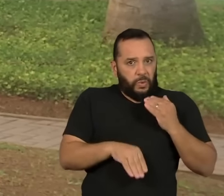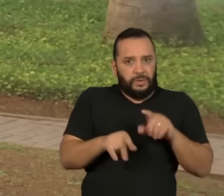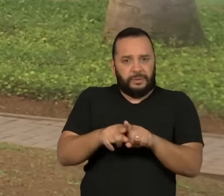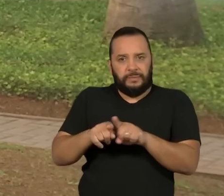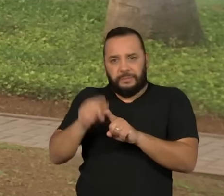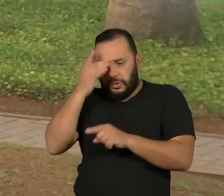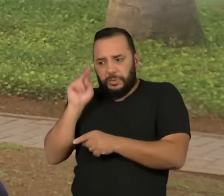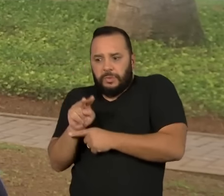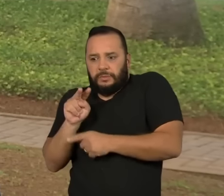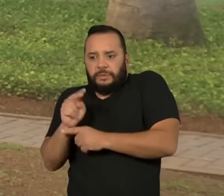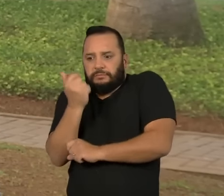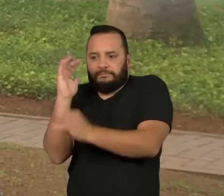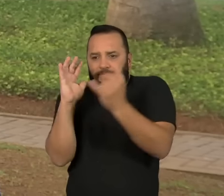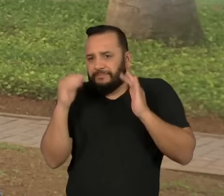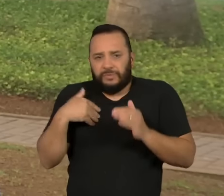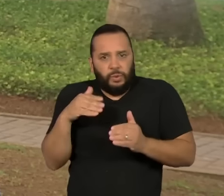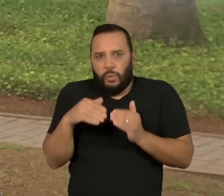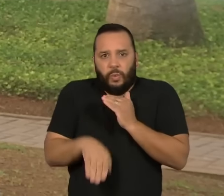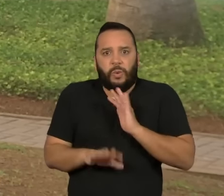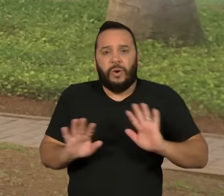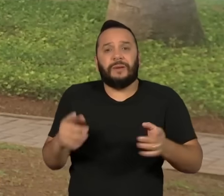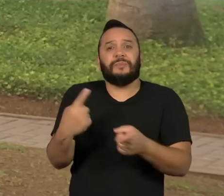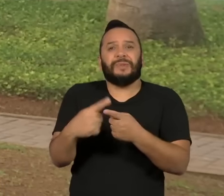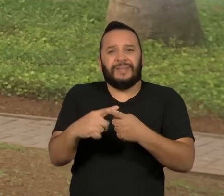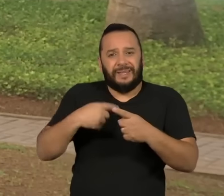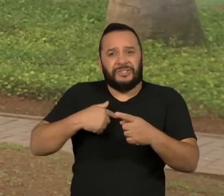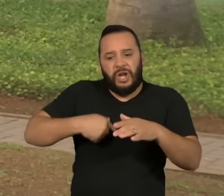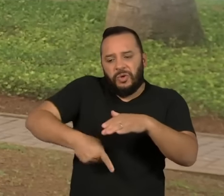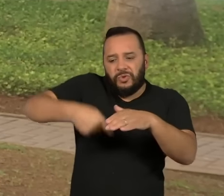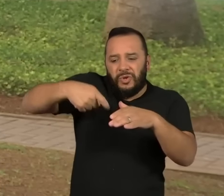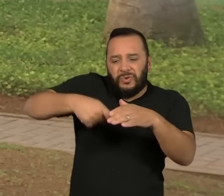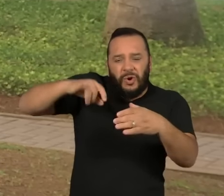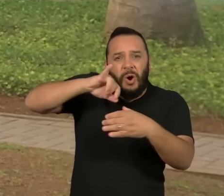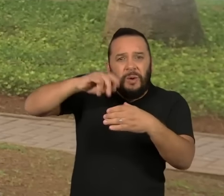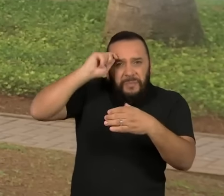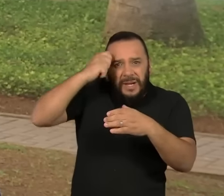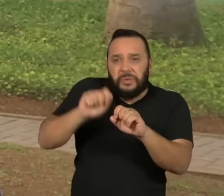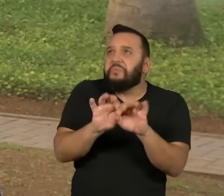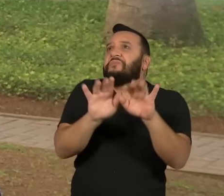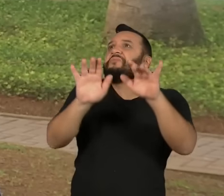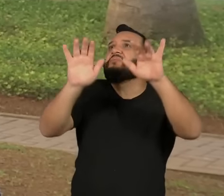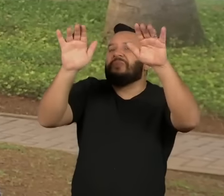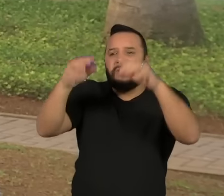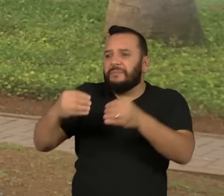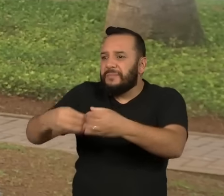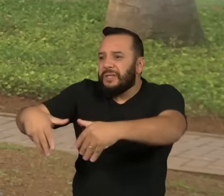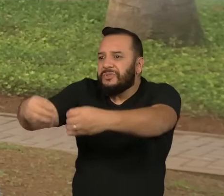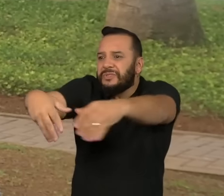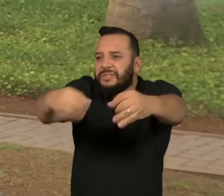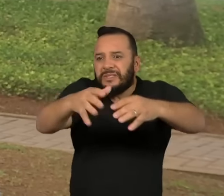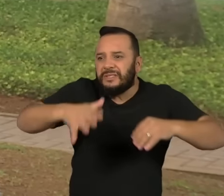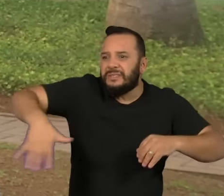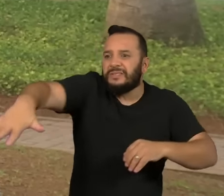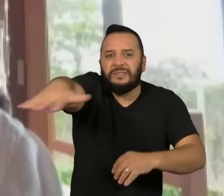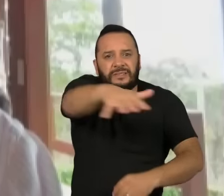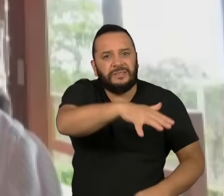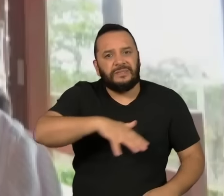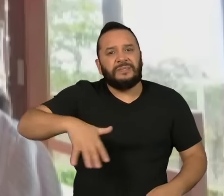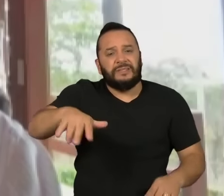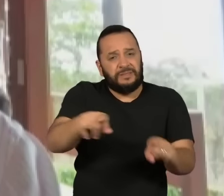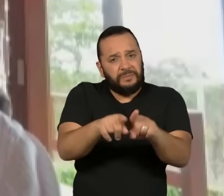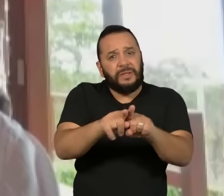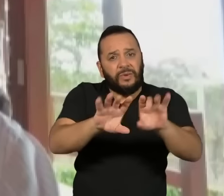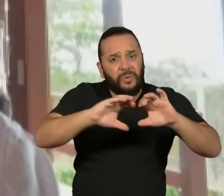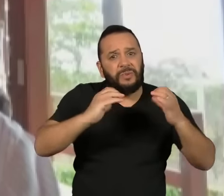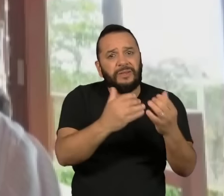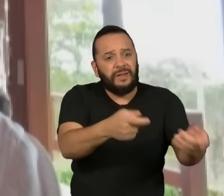que acelera as mudanças climáticas e põe em risco a biodiversidade e as comunidades pesqueiras. Na verdade, a